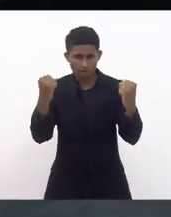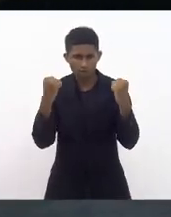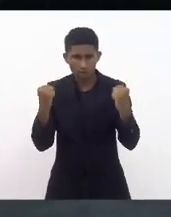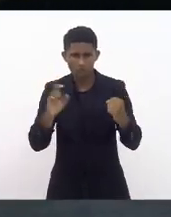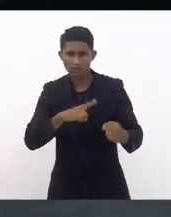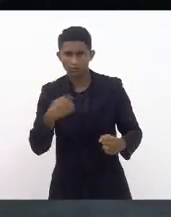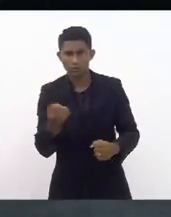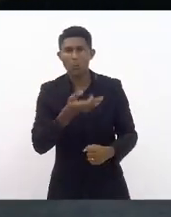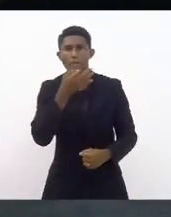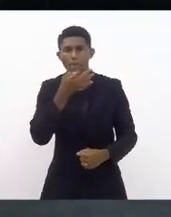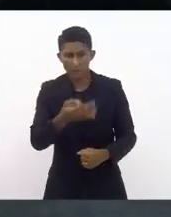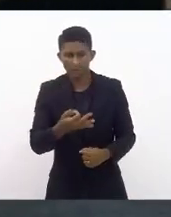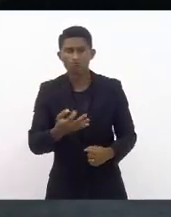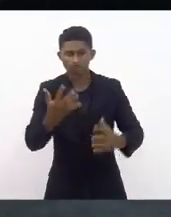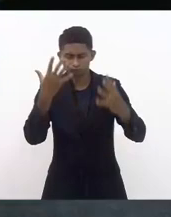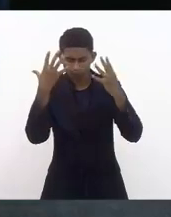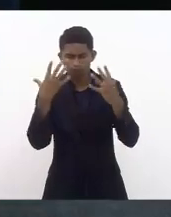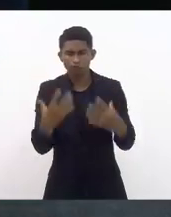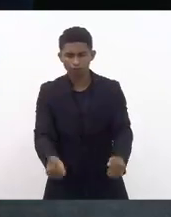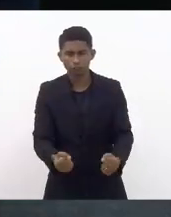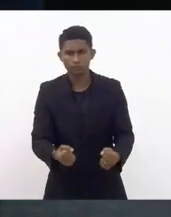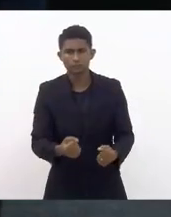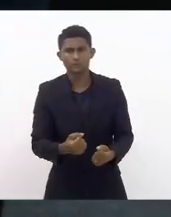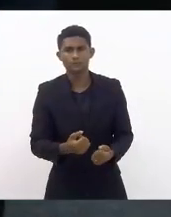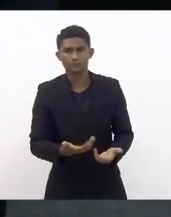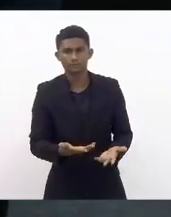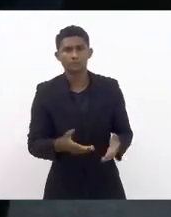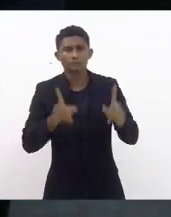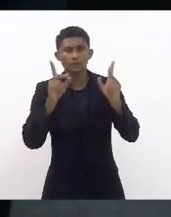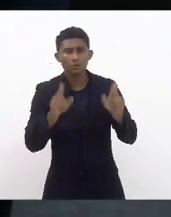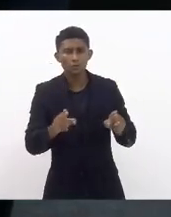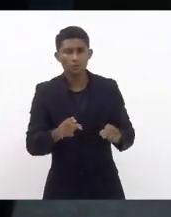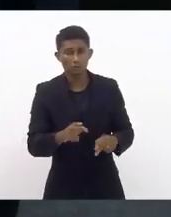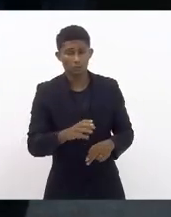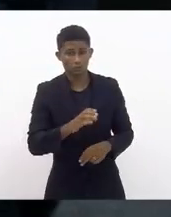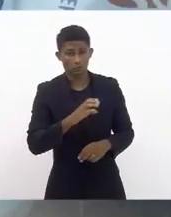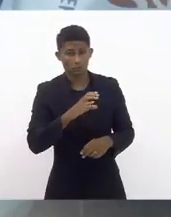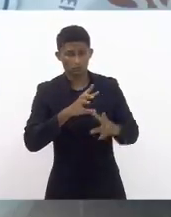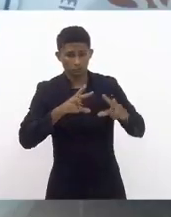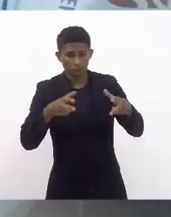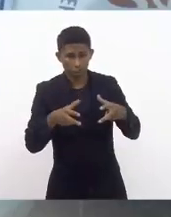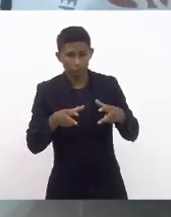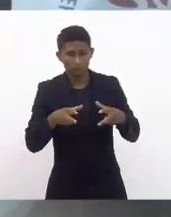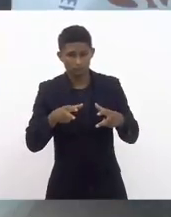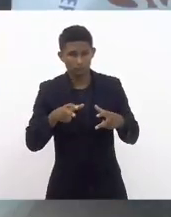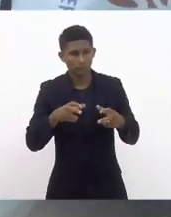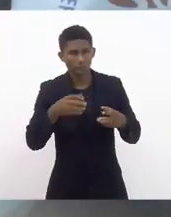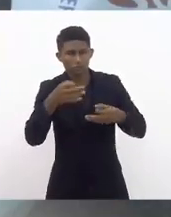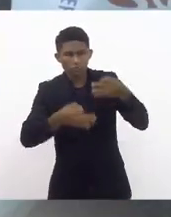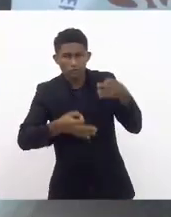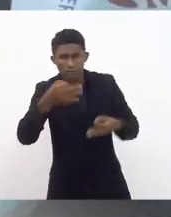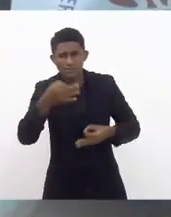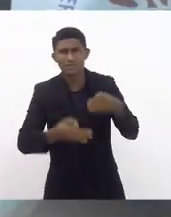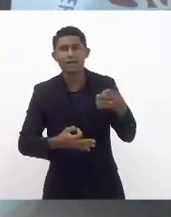é favorável, acompanhando o parecer da Comissão de Constituição e Justiça, à exceção da emenda